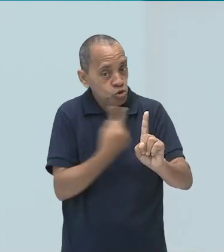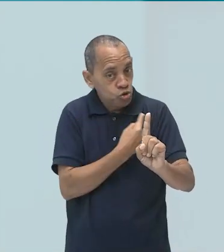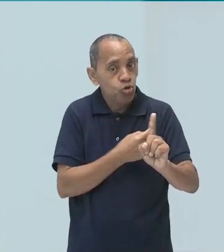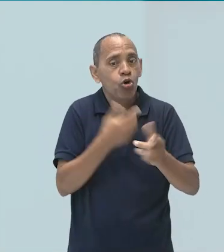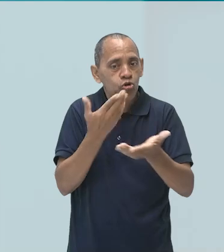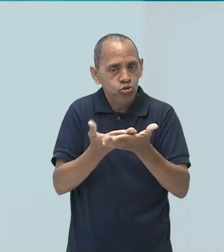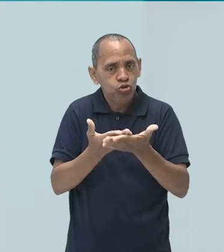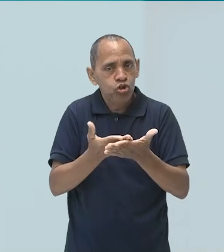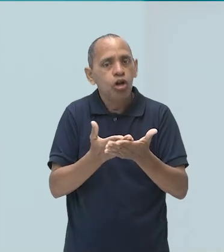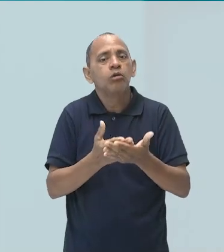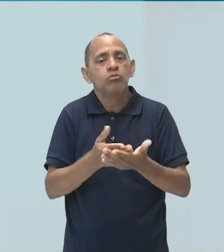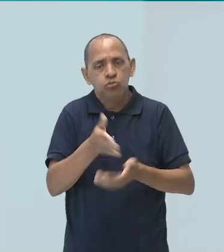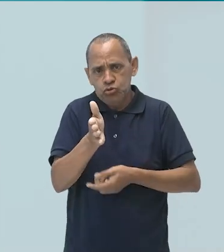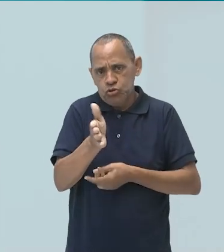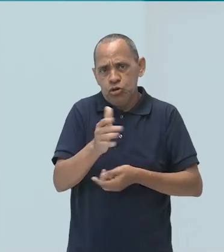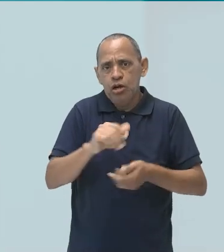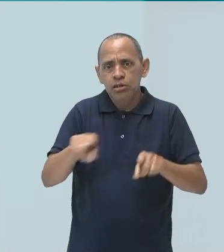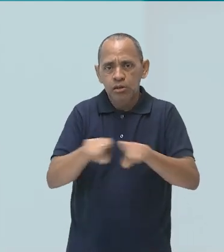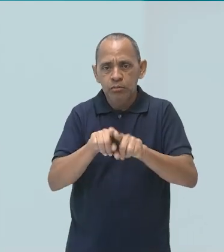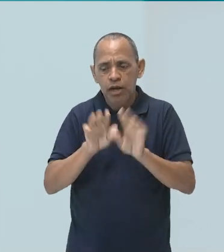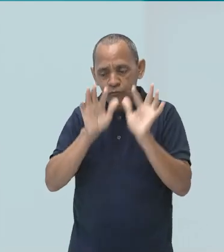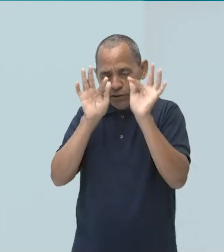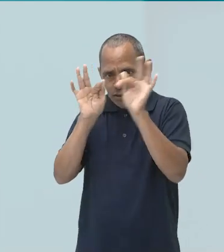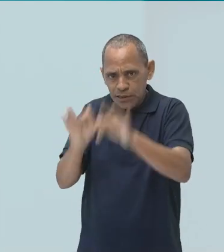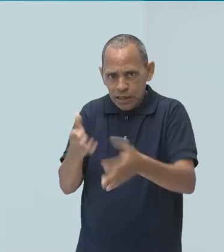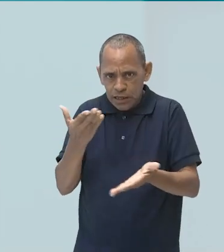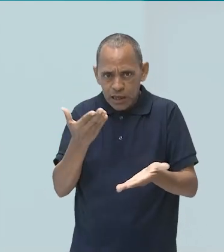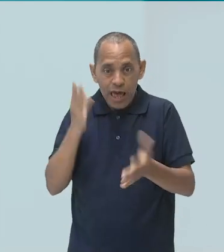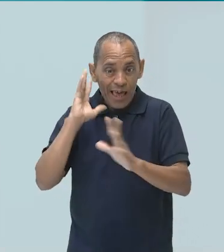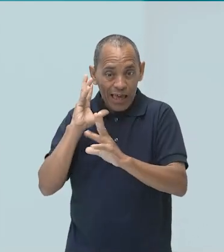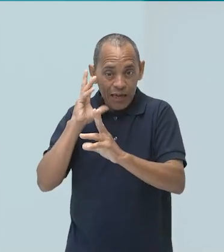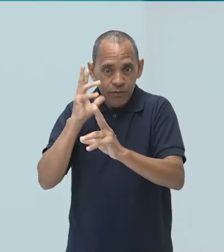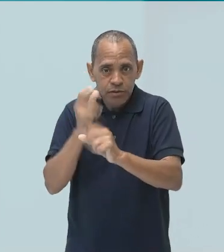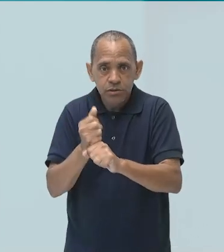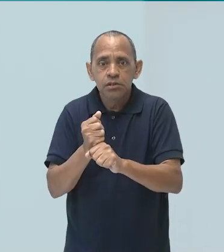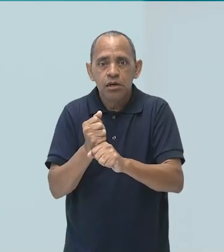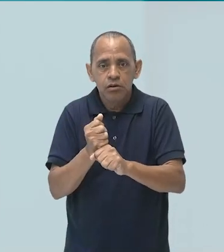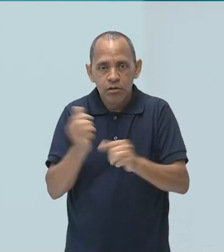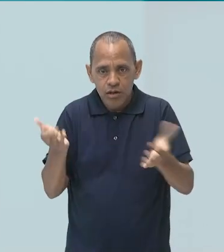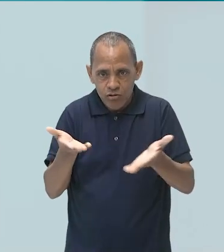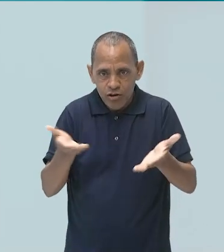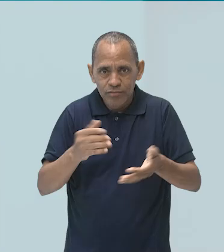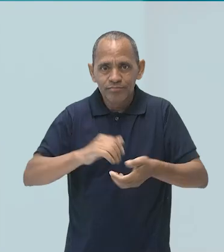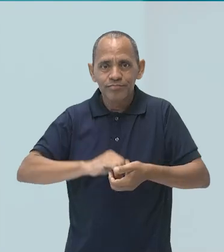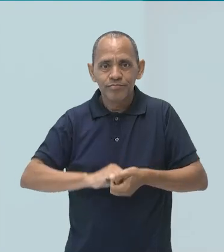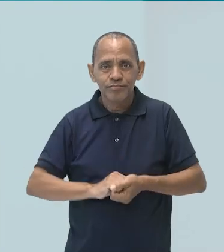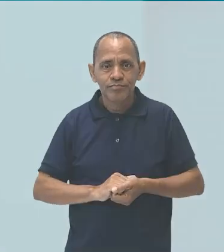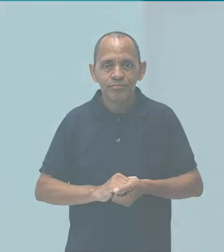estudamos e vamos finalizar a nossa revisão aqui.